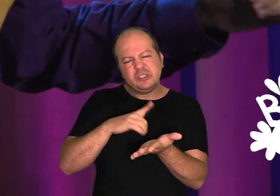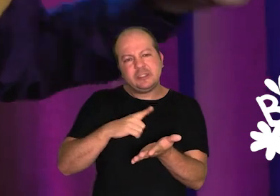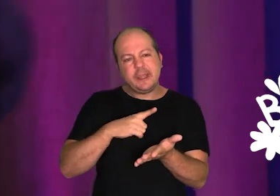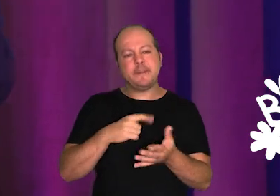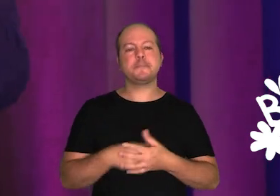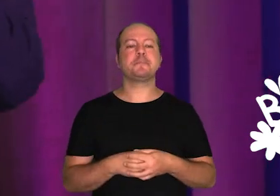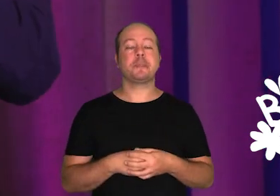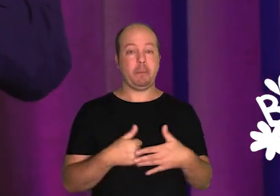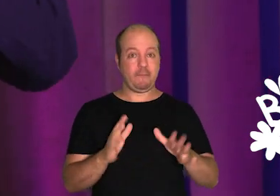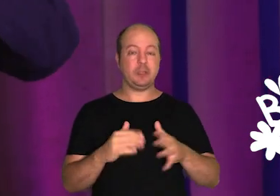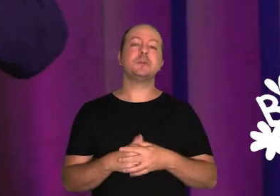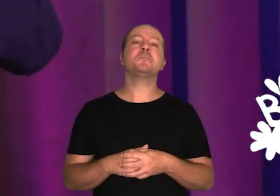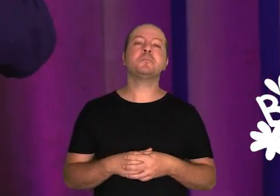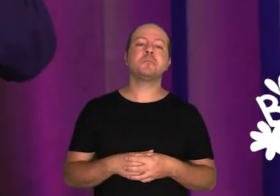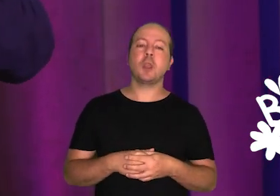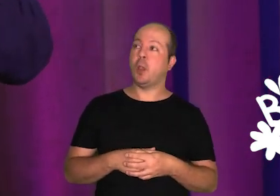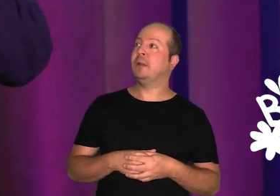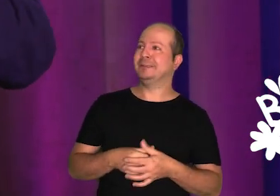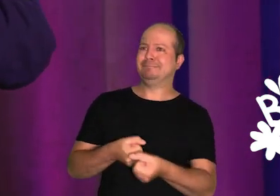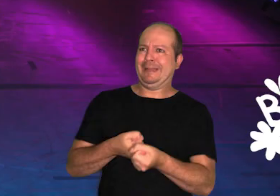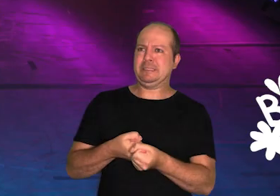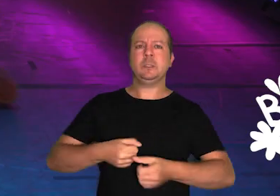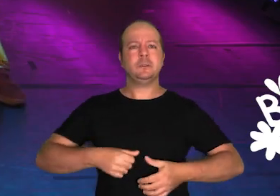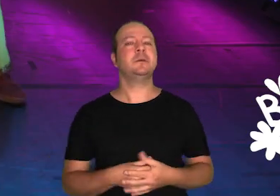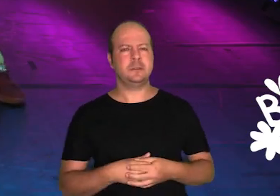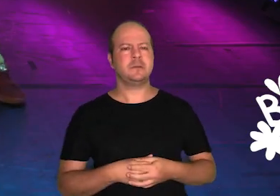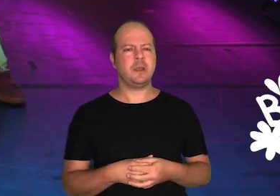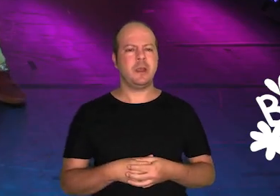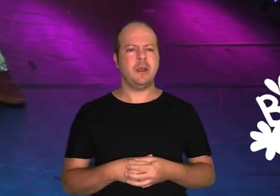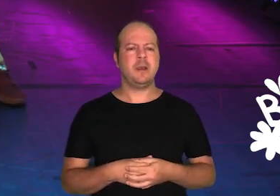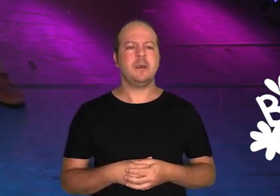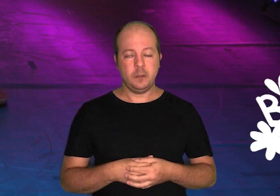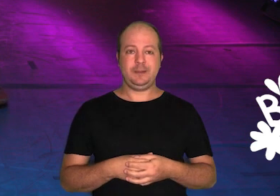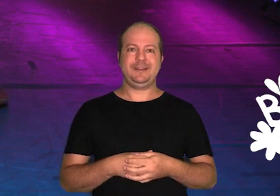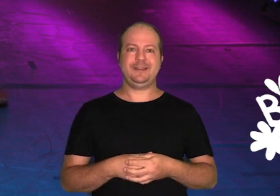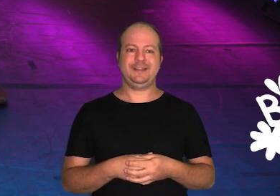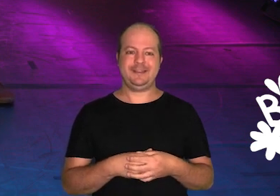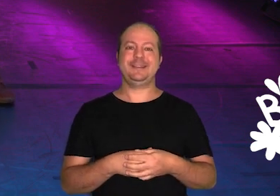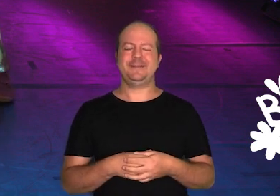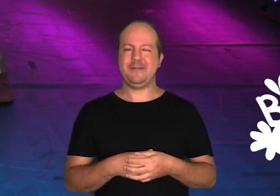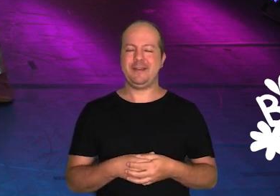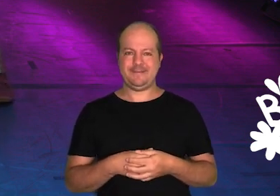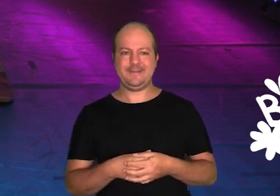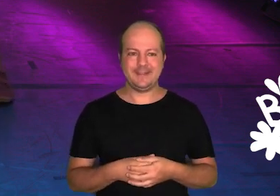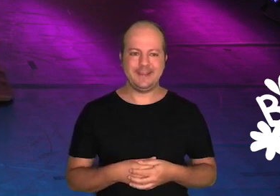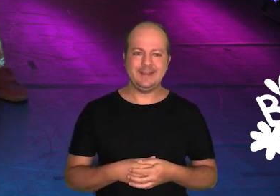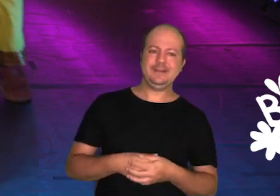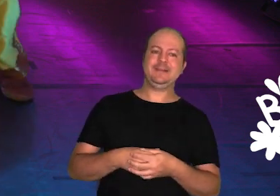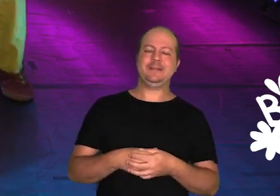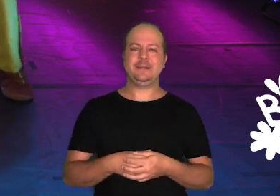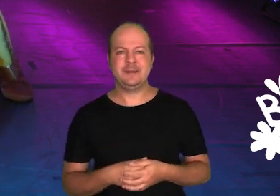joga lá pra frente. E ela fica comprida e presa. E aí a gente faz assim, ó. Aquela. Ah, e puxa.